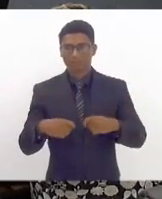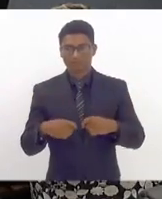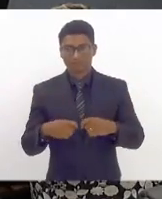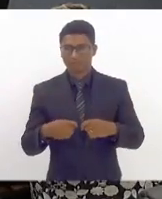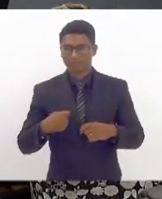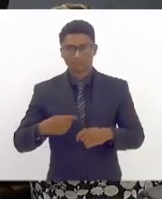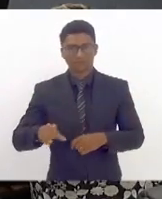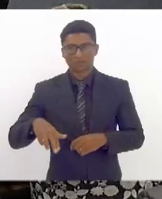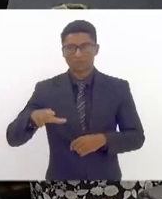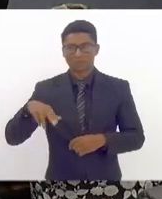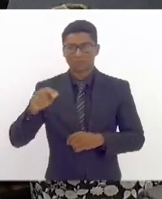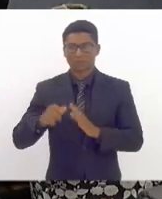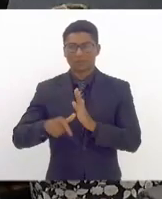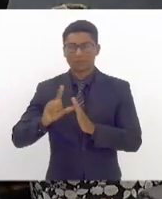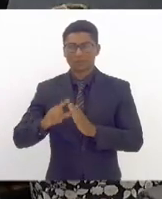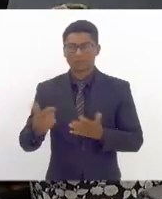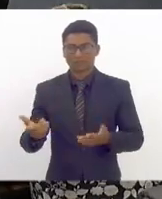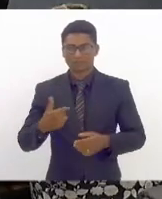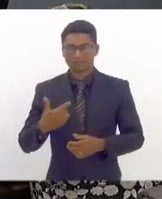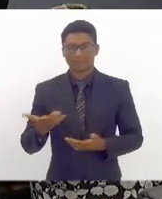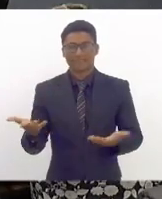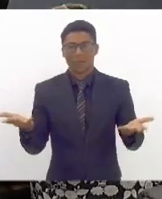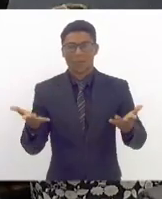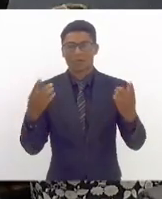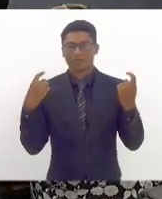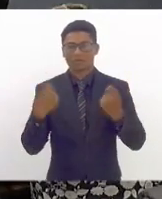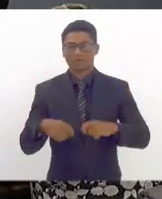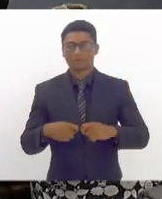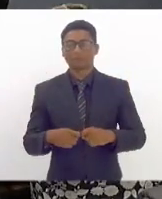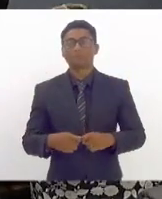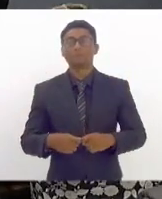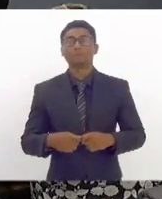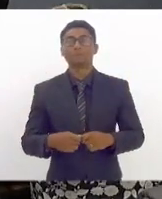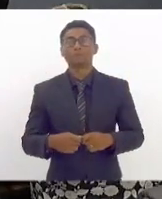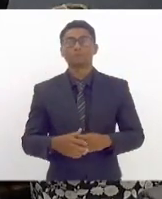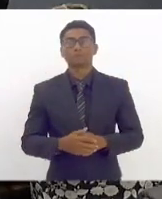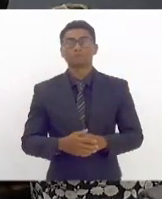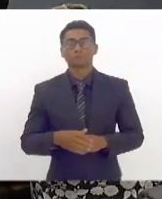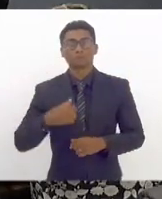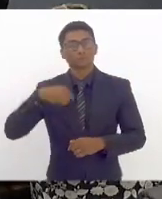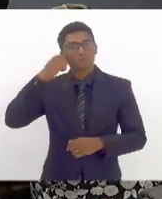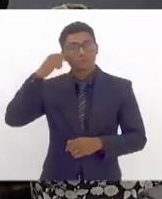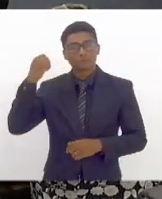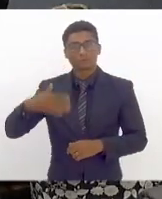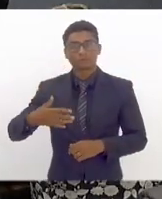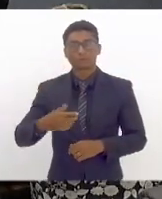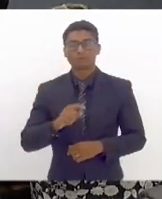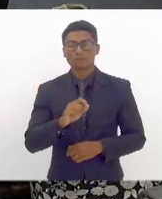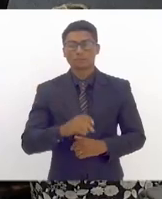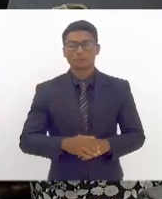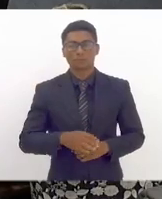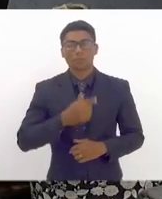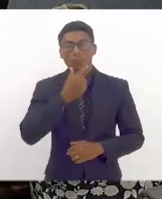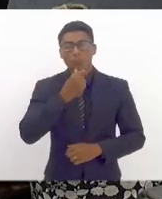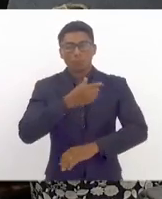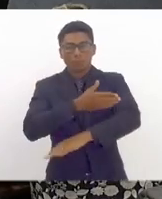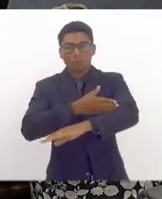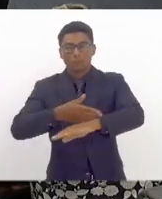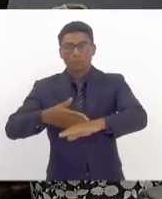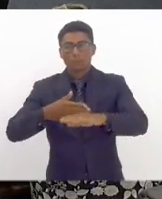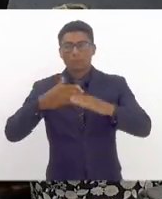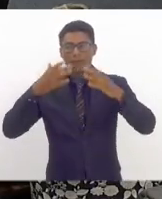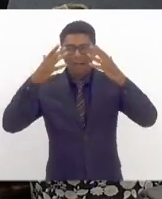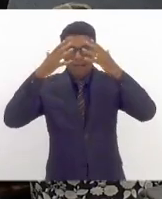nunca botei um palito na minha vida só que bonito é vou me apresentar né no Auto de escrever eu sou um homem branco com